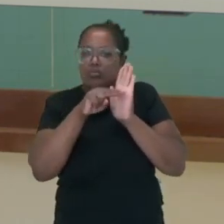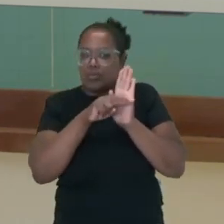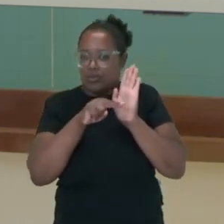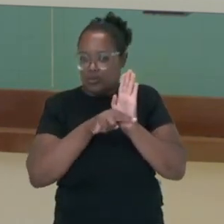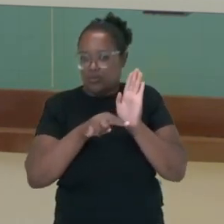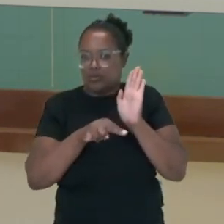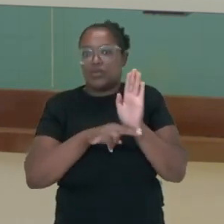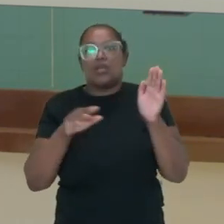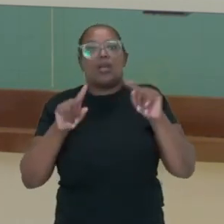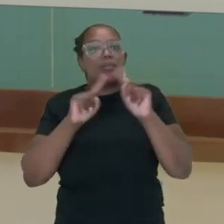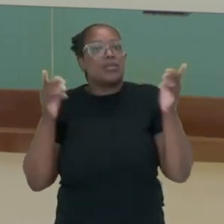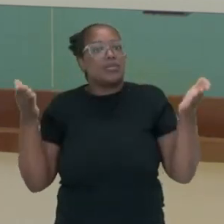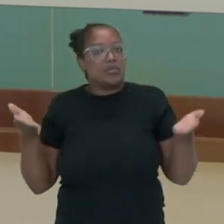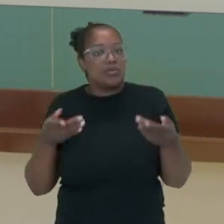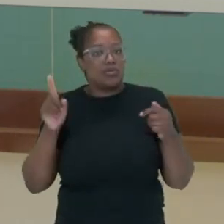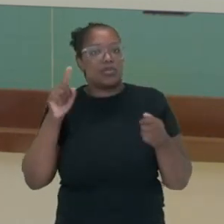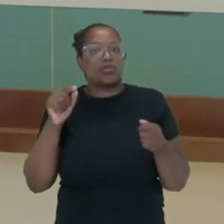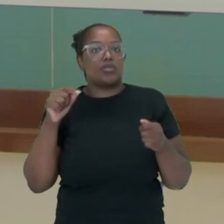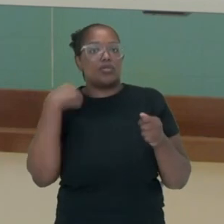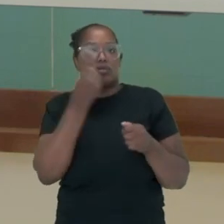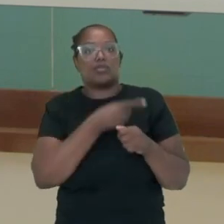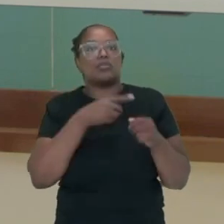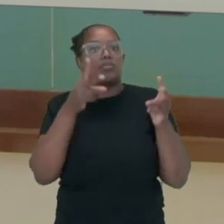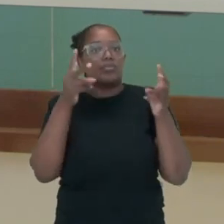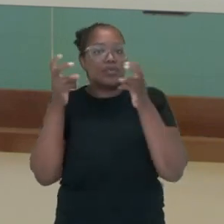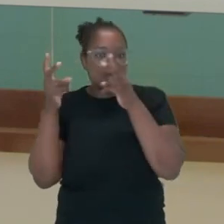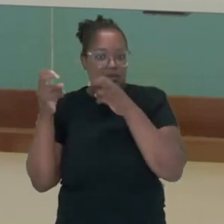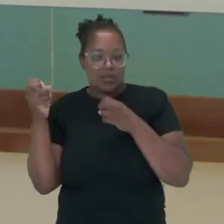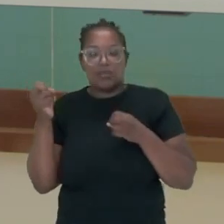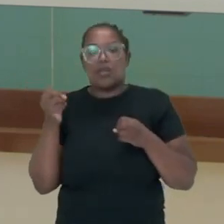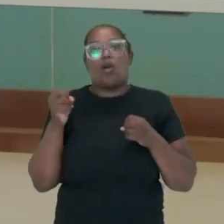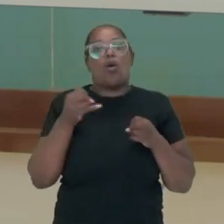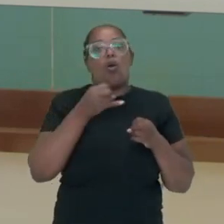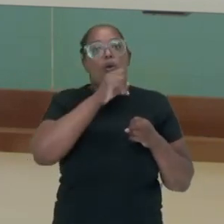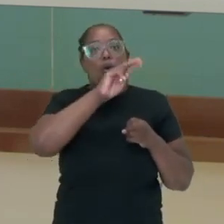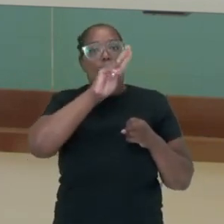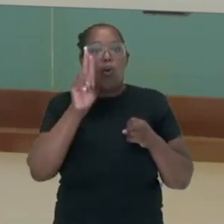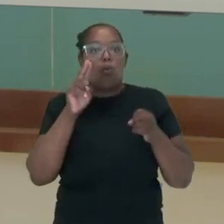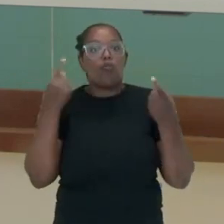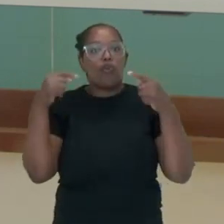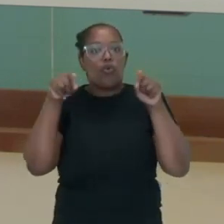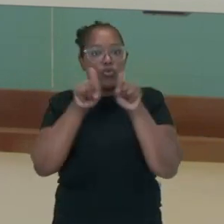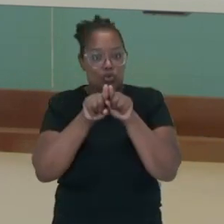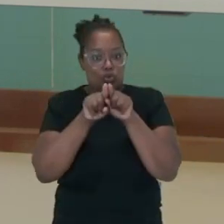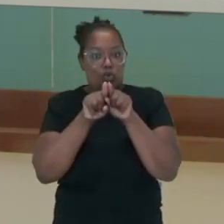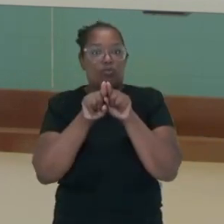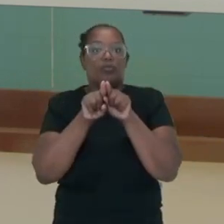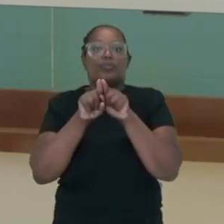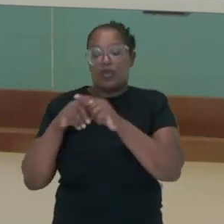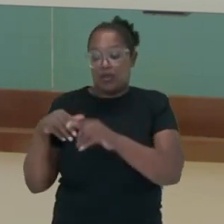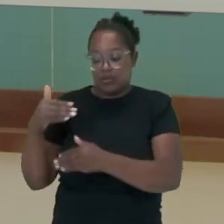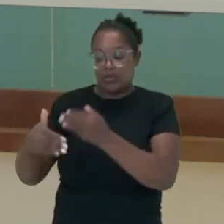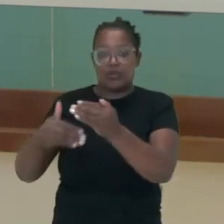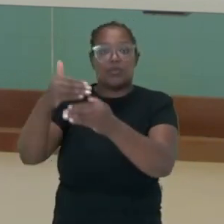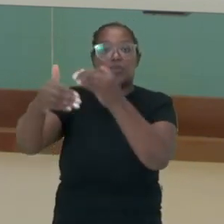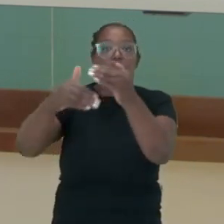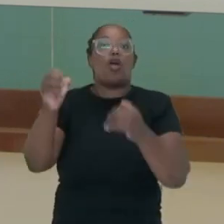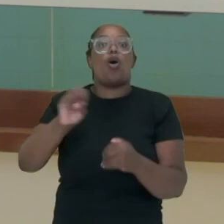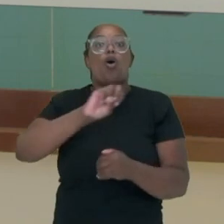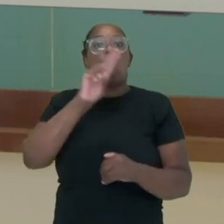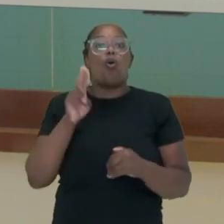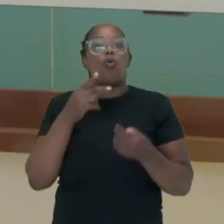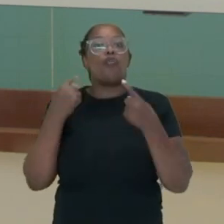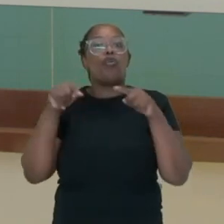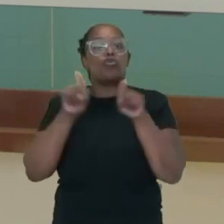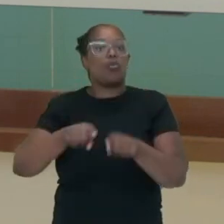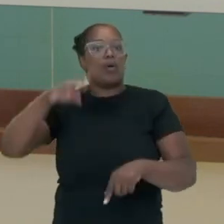mas hoje a gente percebe que a grande maioria ou voltou a ser capitalista ou passou a usar o socialismo